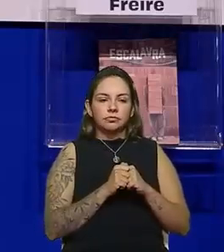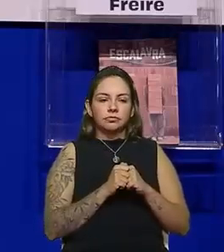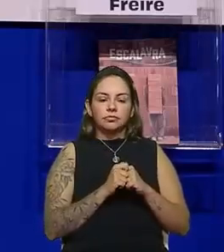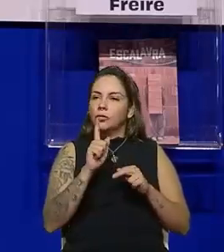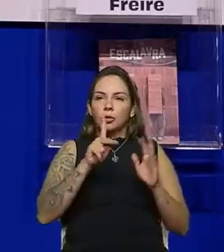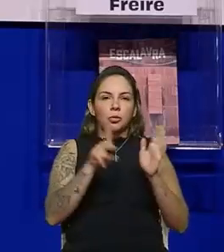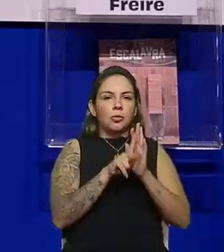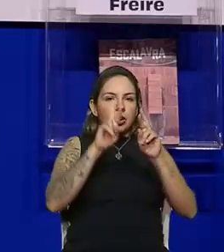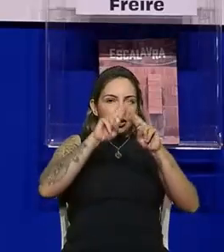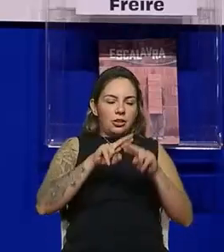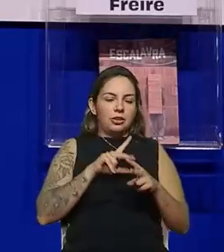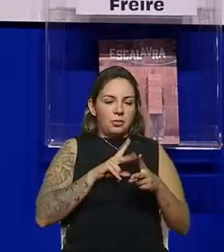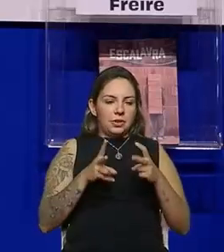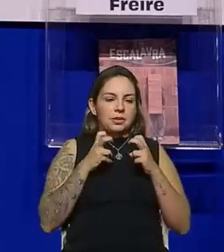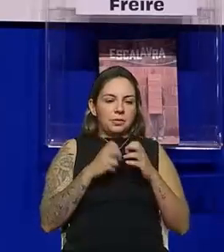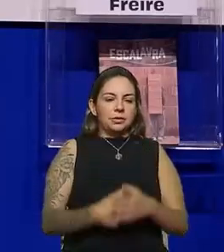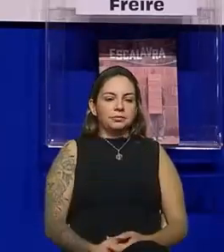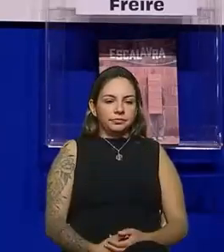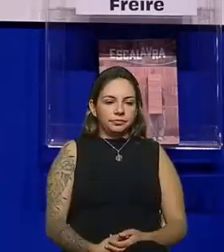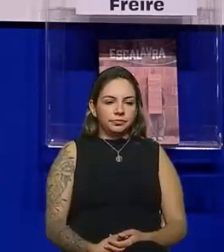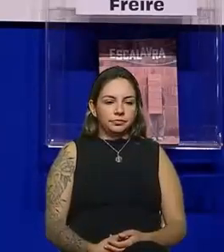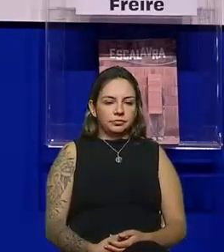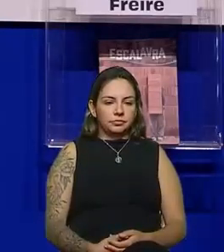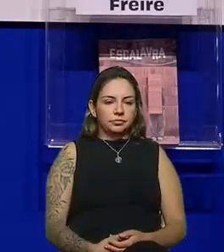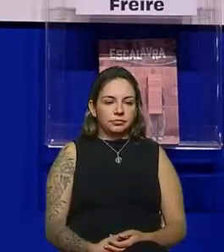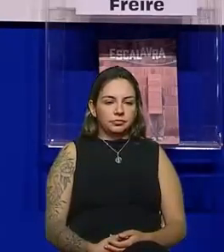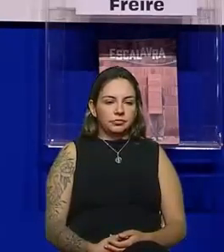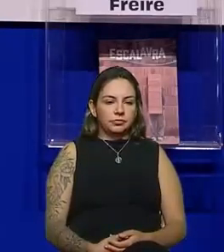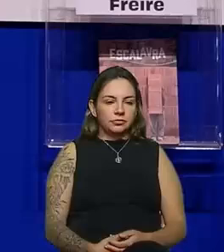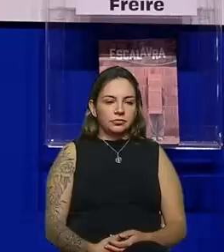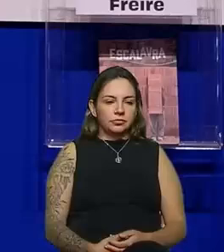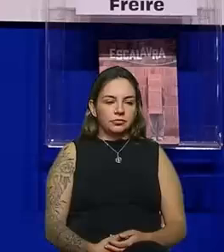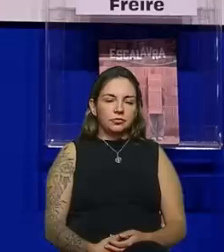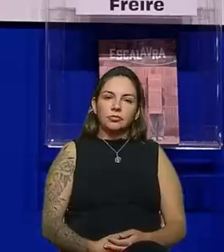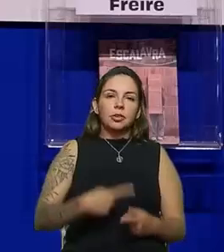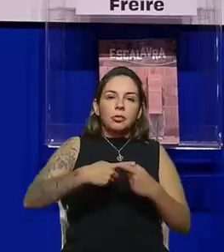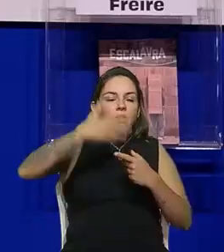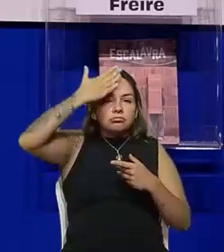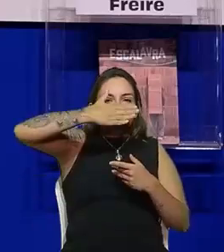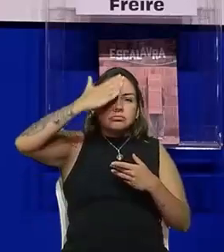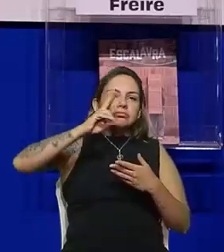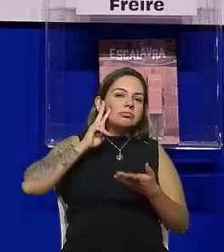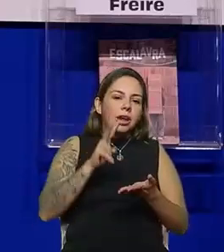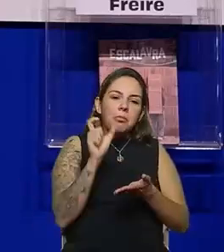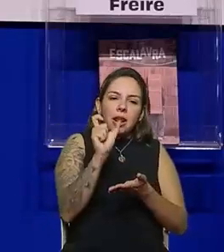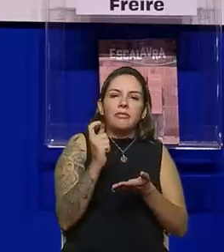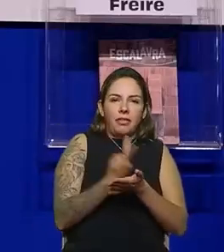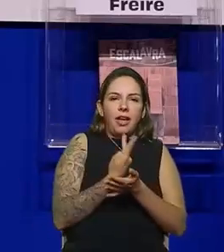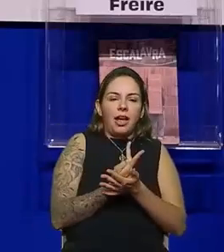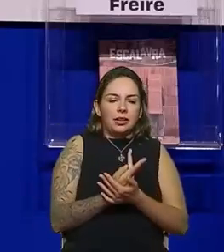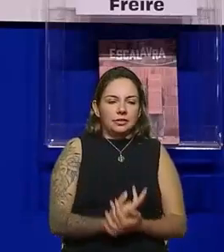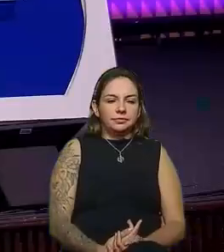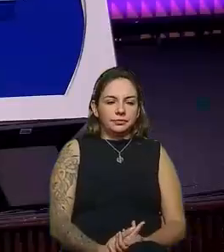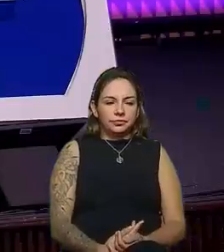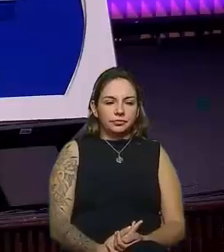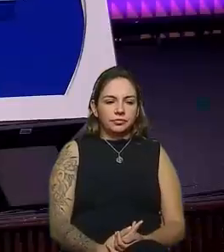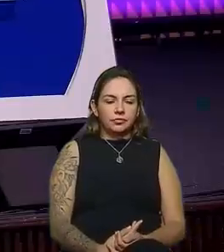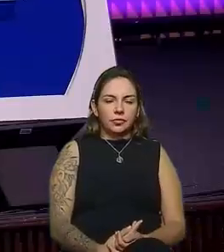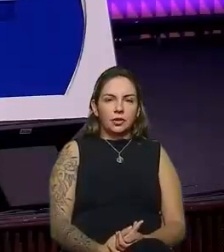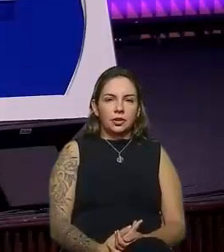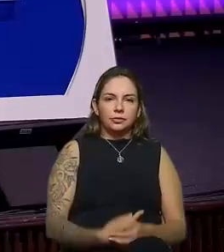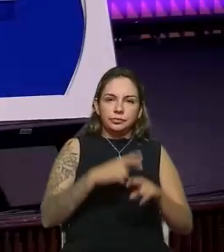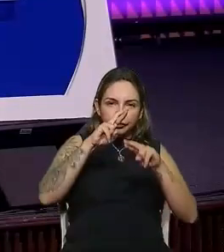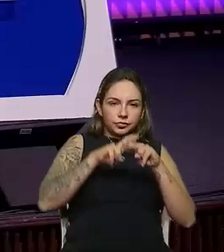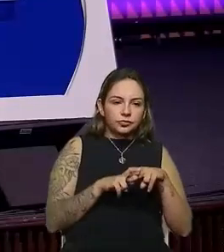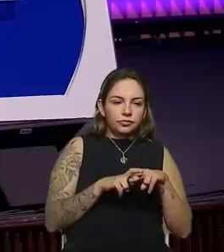próprio Carlos tinha percebido isso, porque possível. Desde a primeira edição estava algo que não tinha sentido, né? A Raquel Valença dizia que o